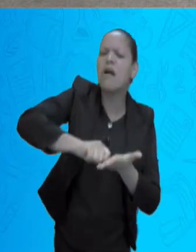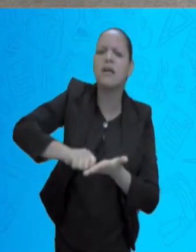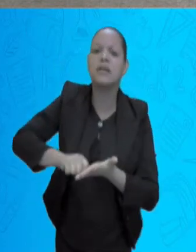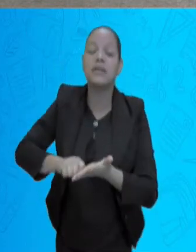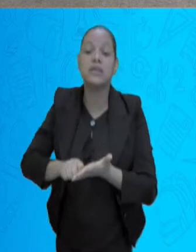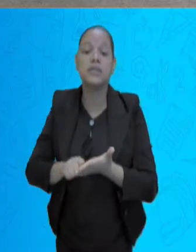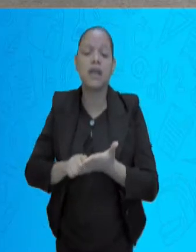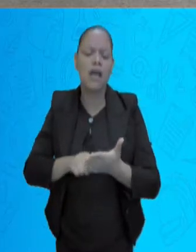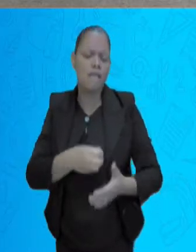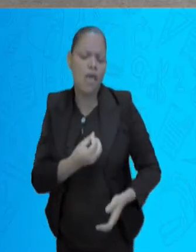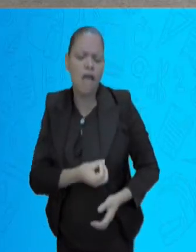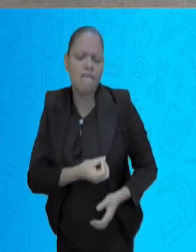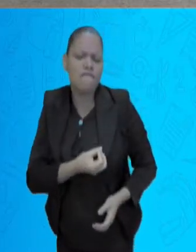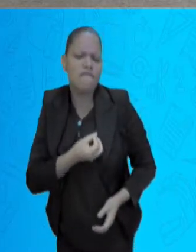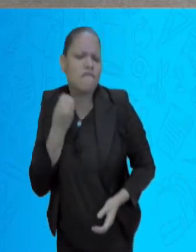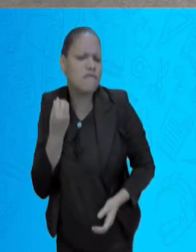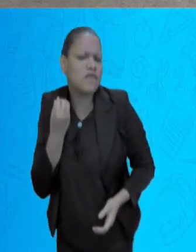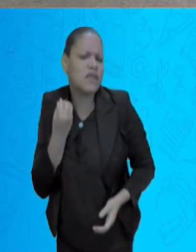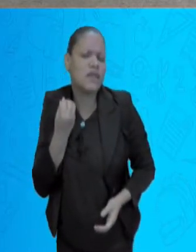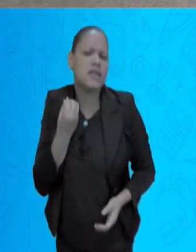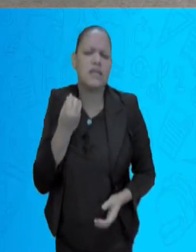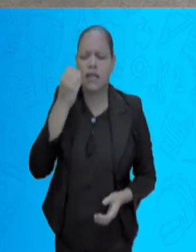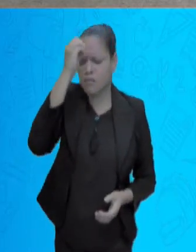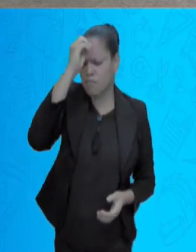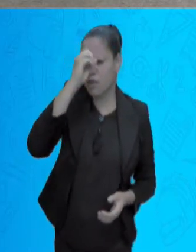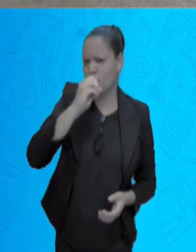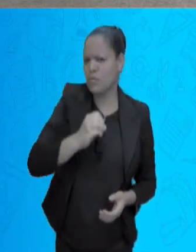eu estaria humanizando.